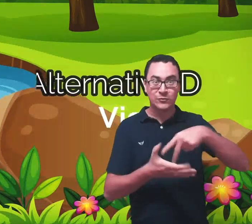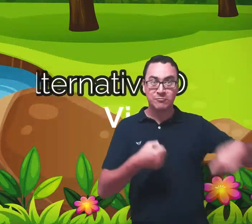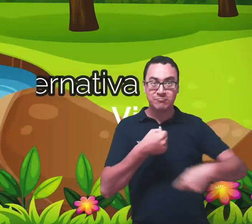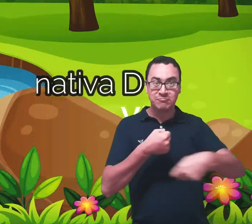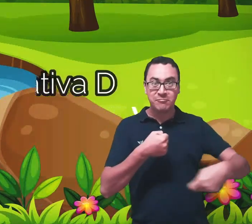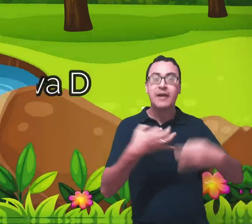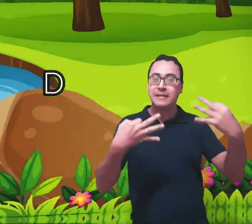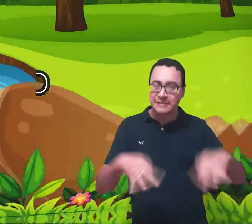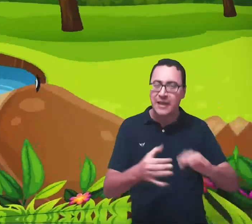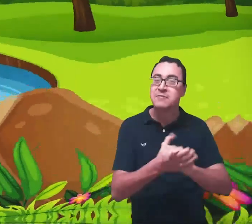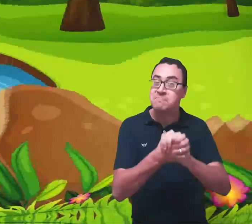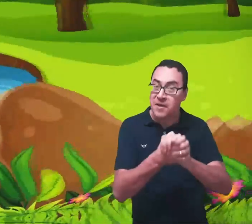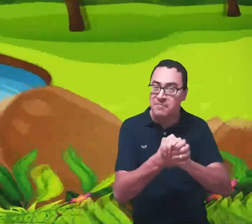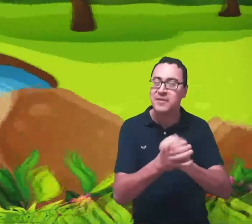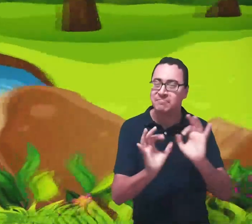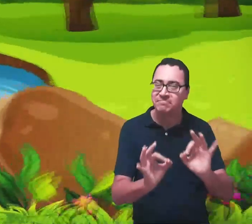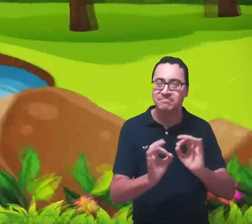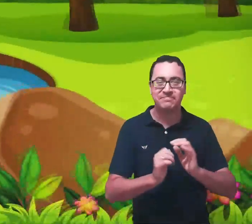acertou!